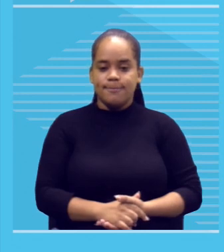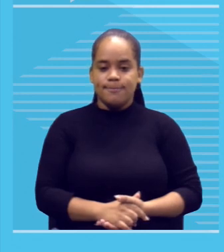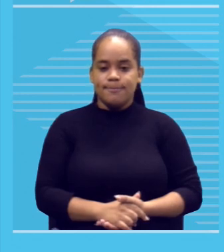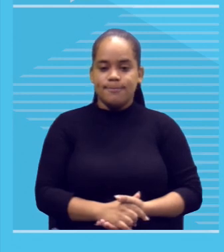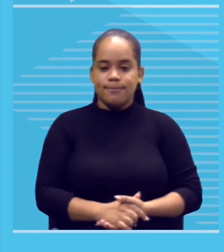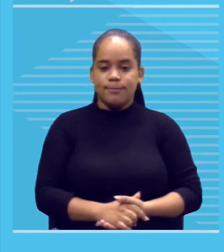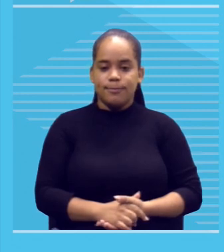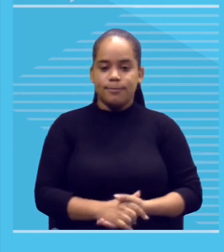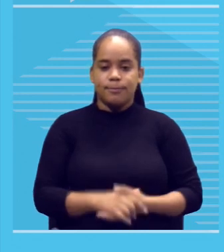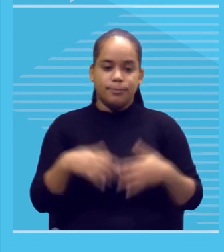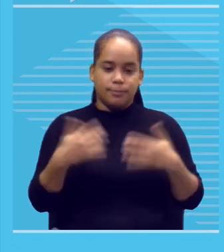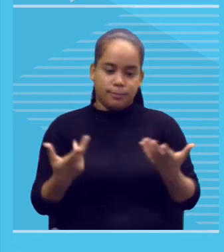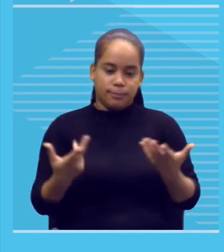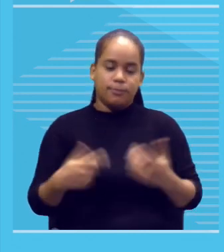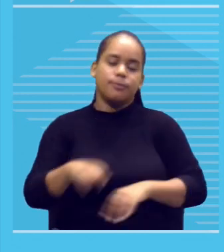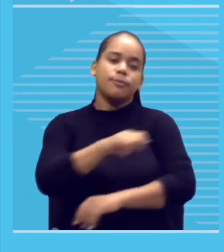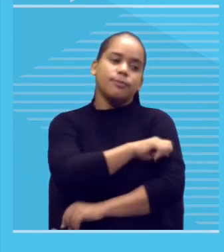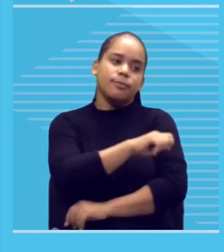galerinha